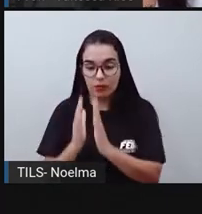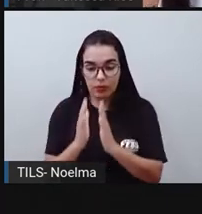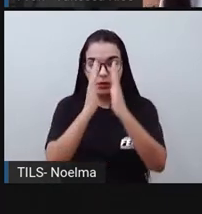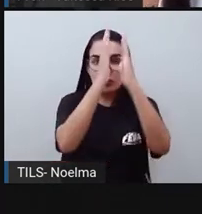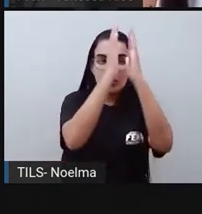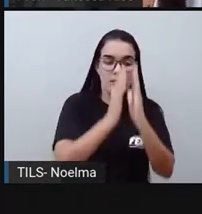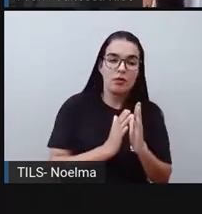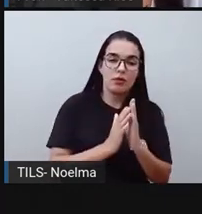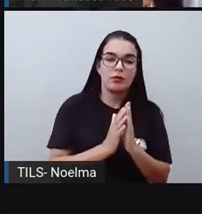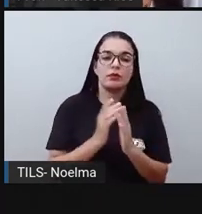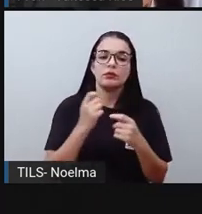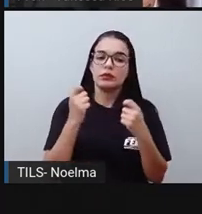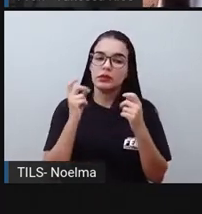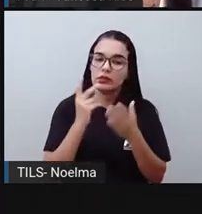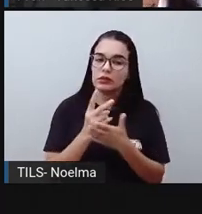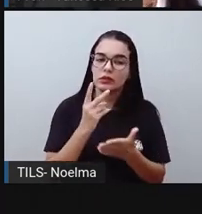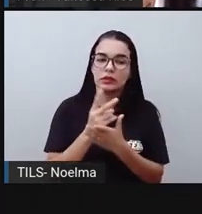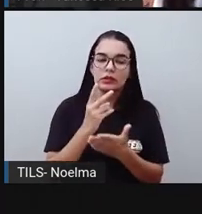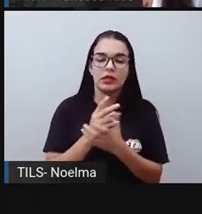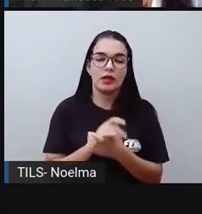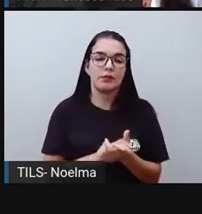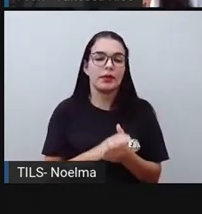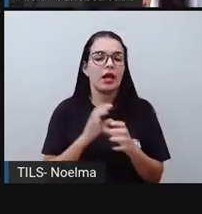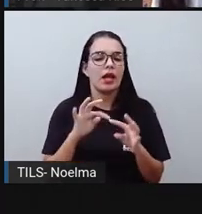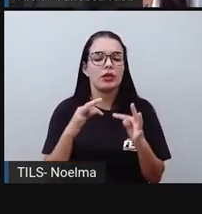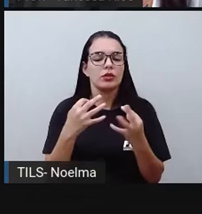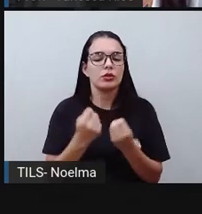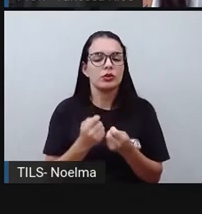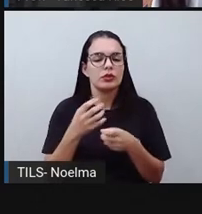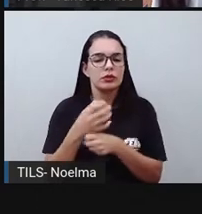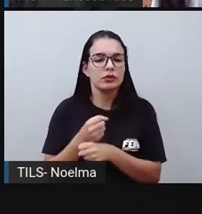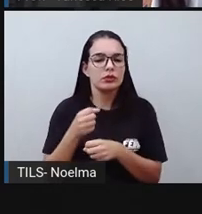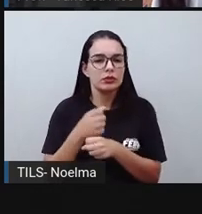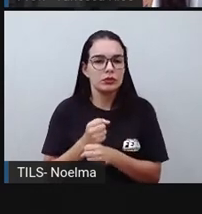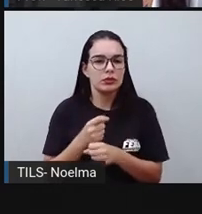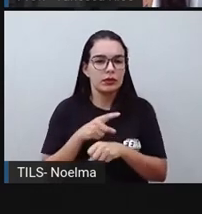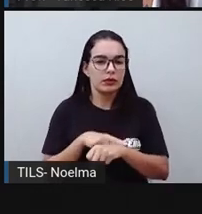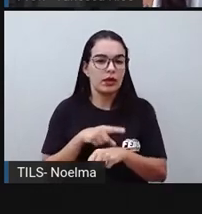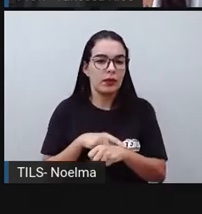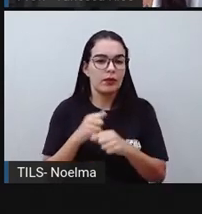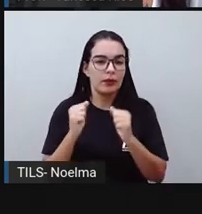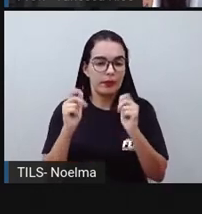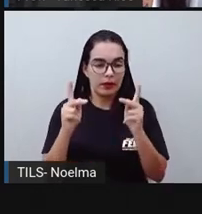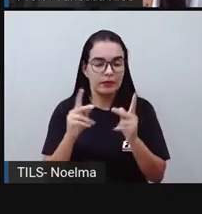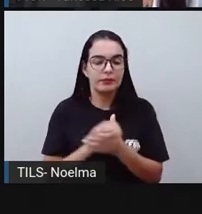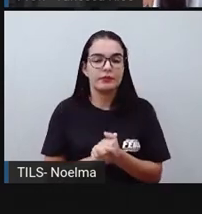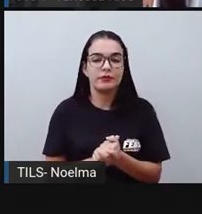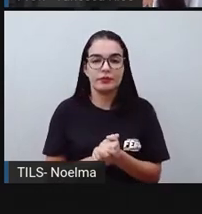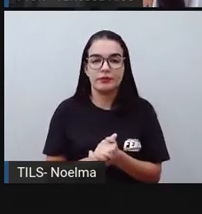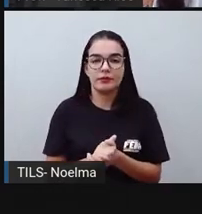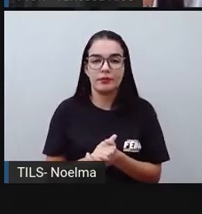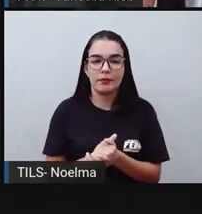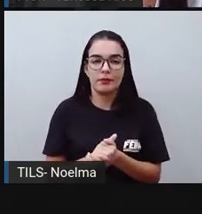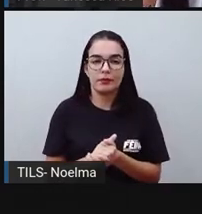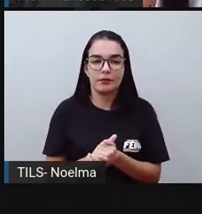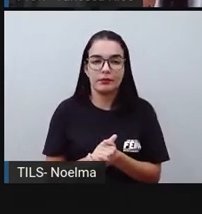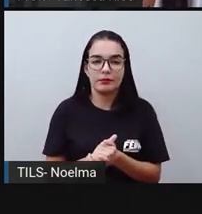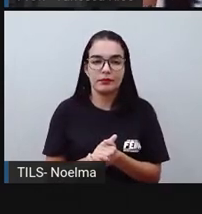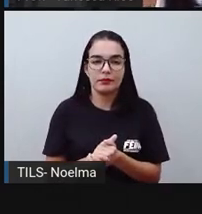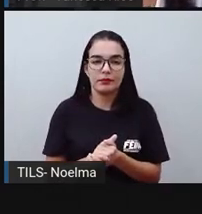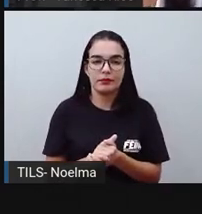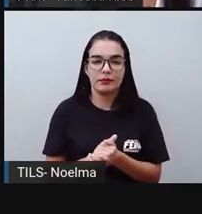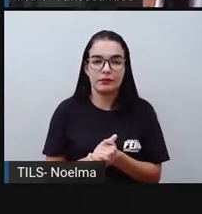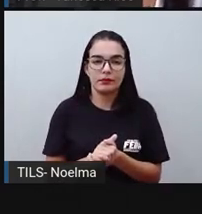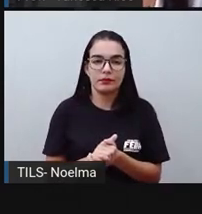essa localização em todas as continhas que a gente já está fazendo até agora, da adição, da subtração e agora